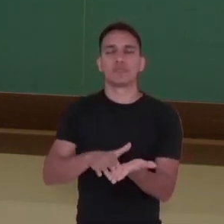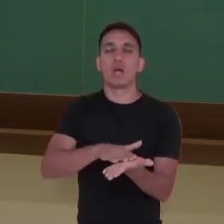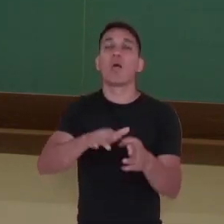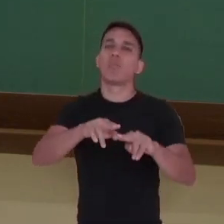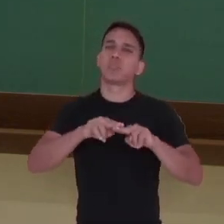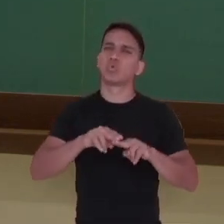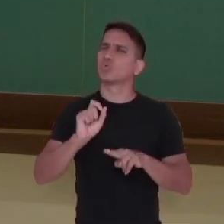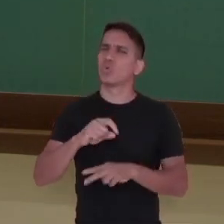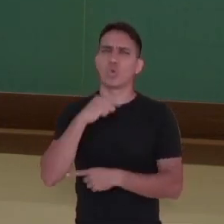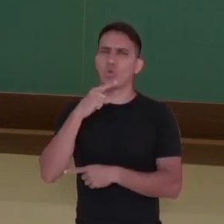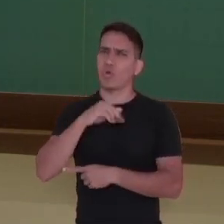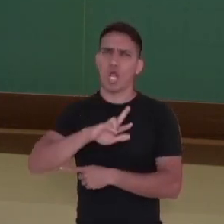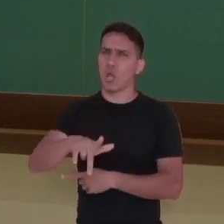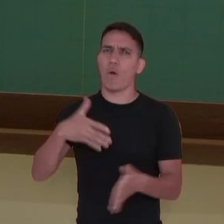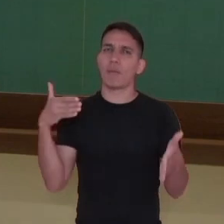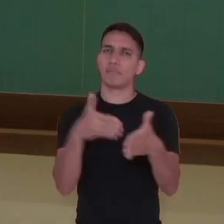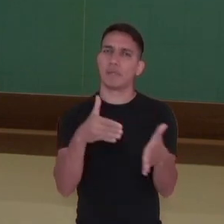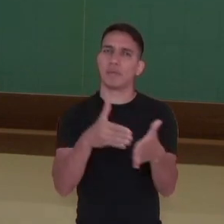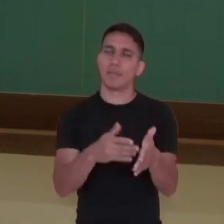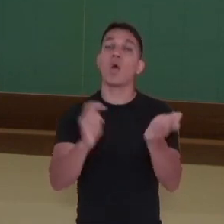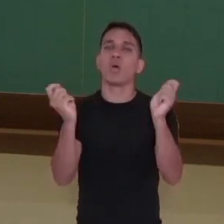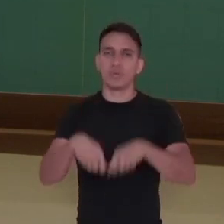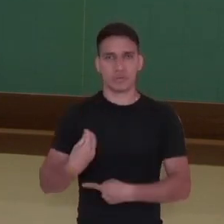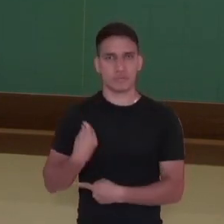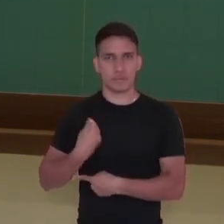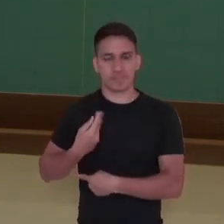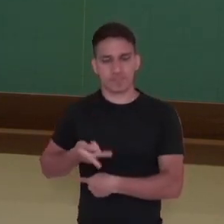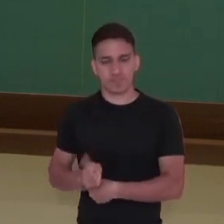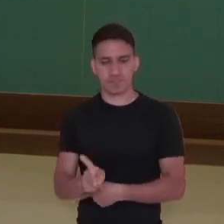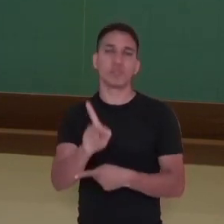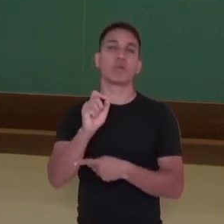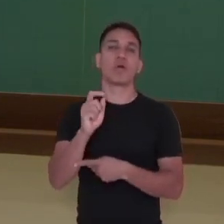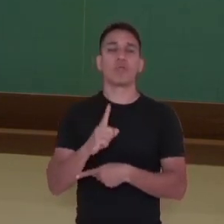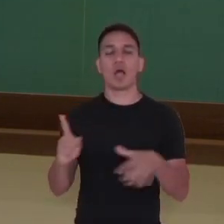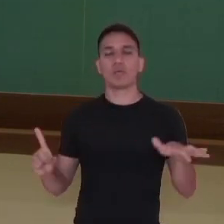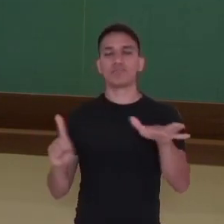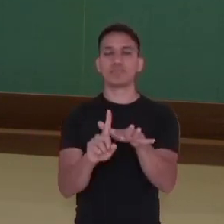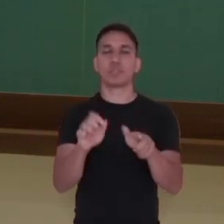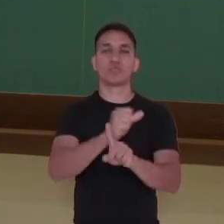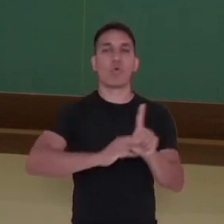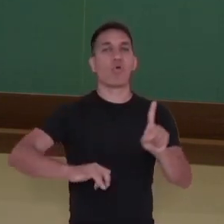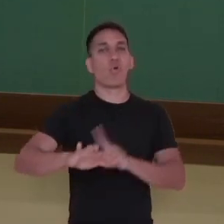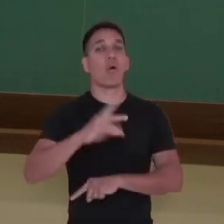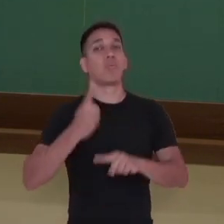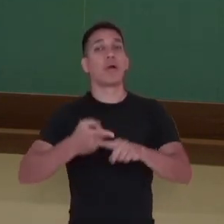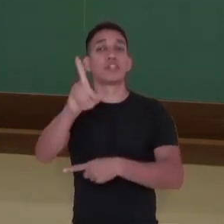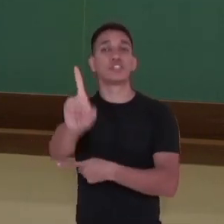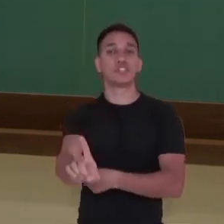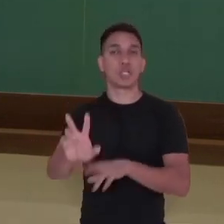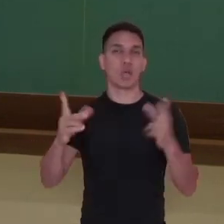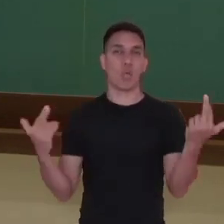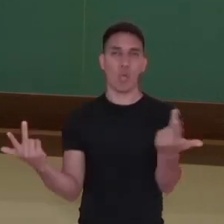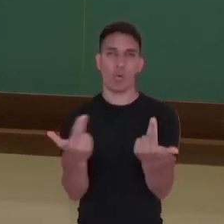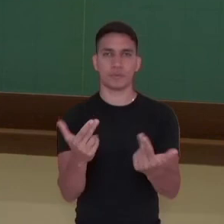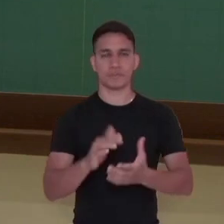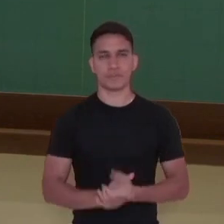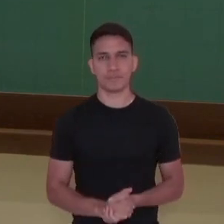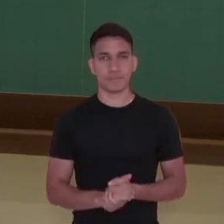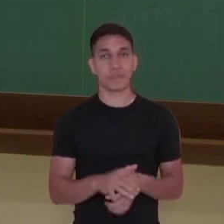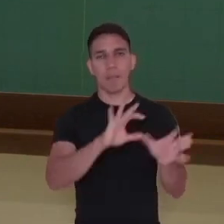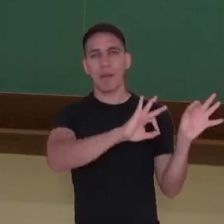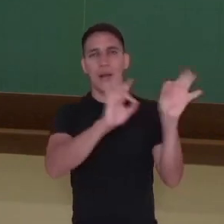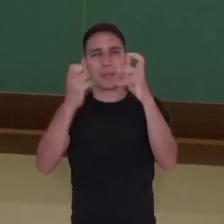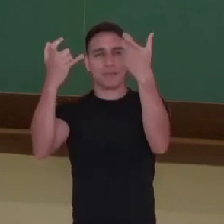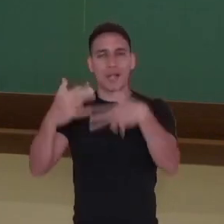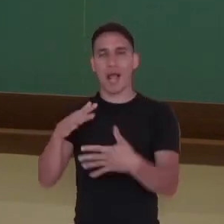um fator limitante. Ela pode sim participar porque tem direitos. E o que vimos